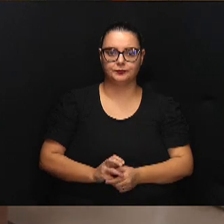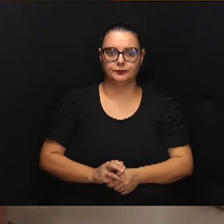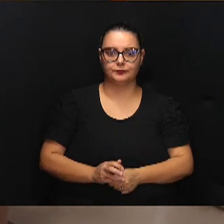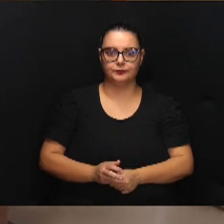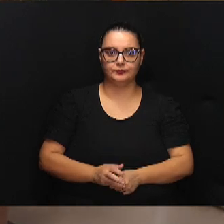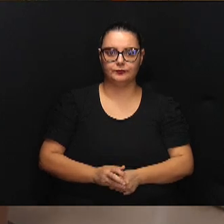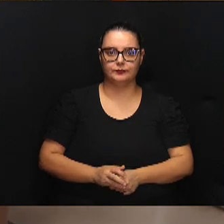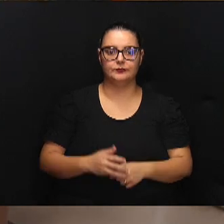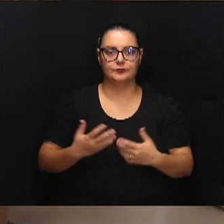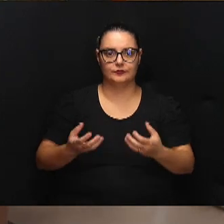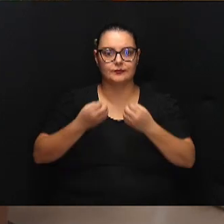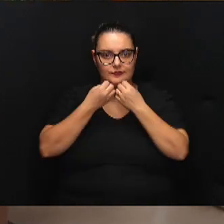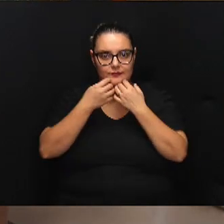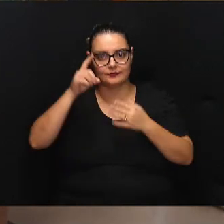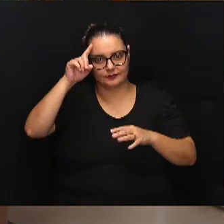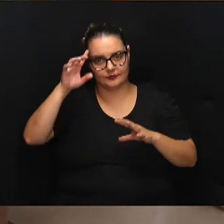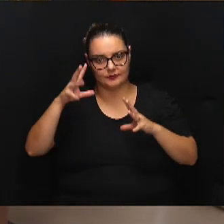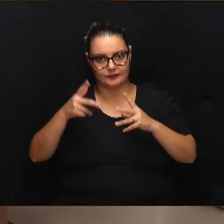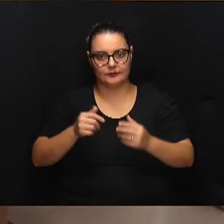Bom, gente, bom dia a todos.